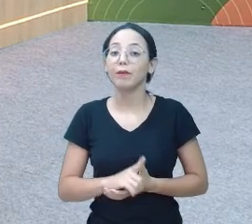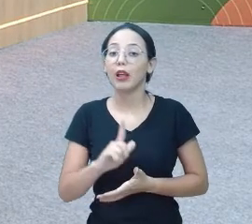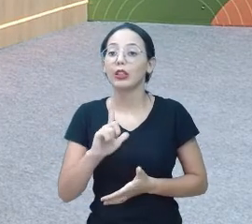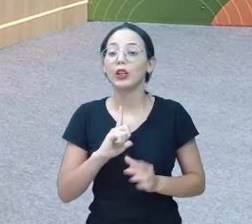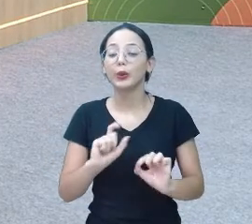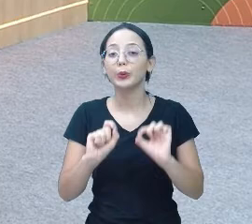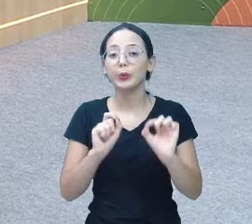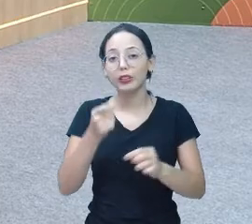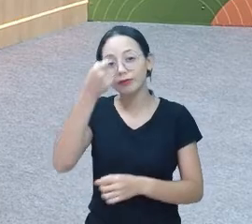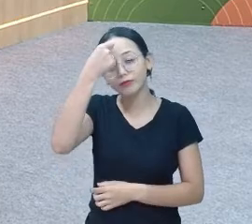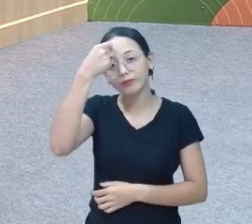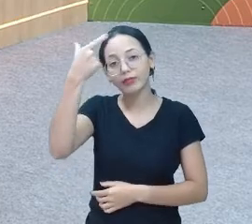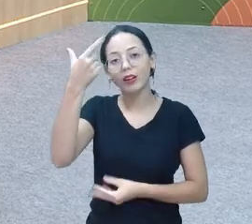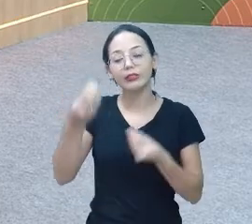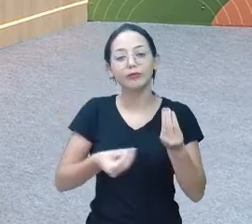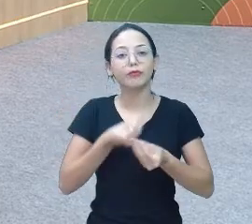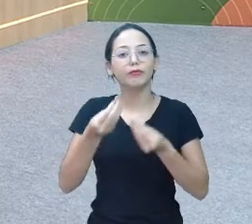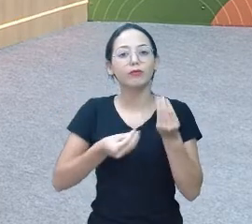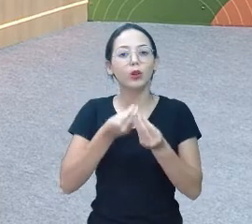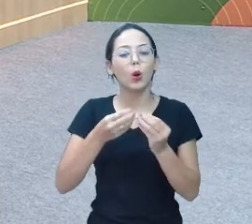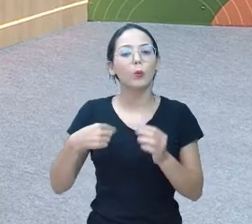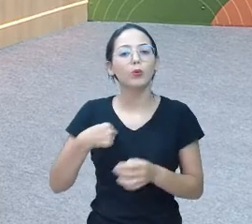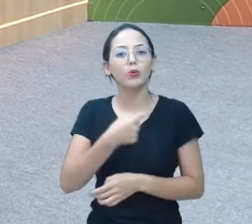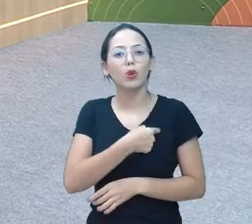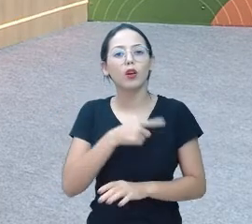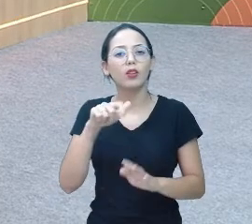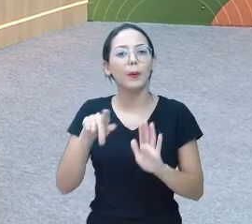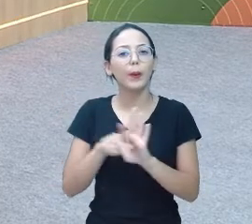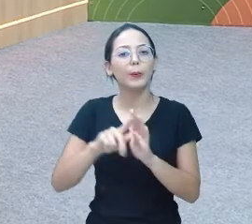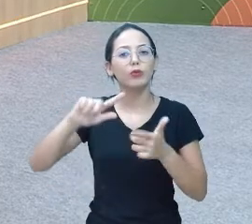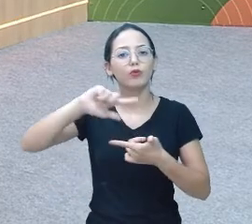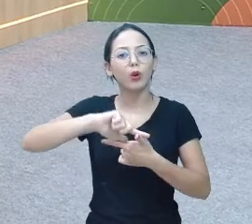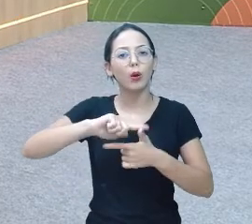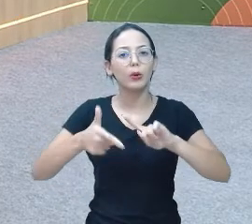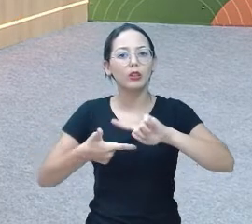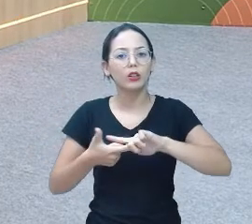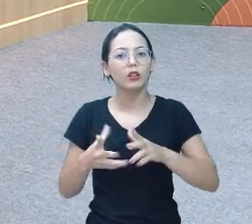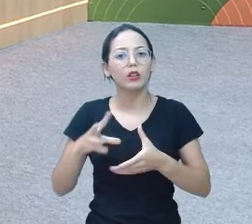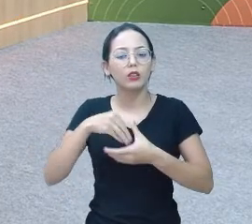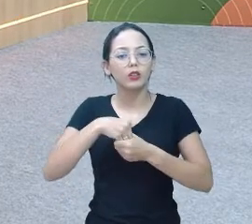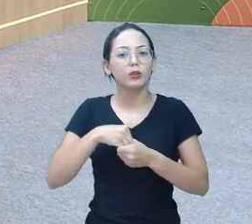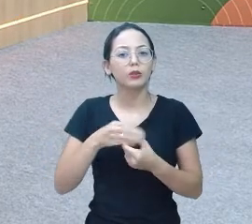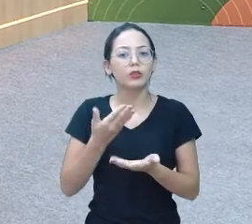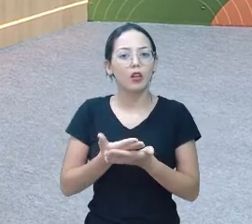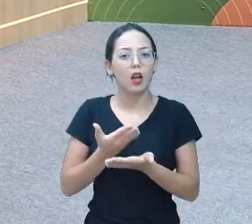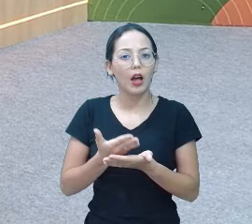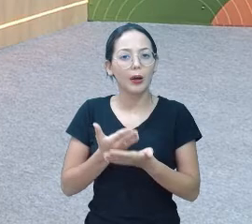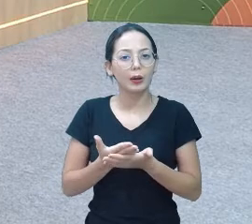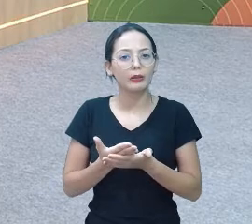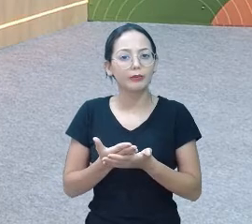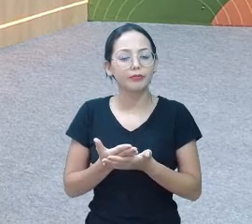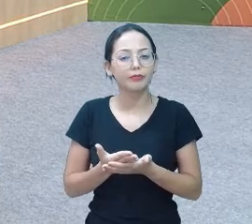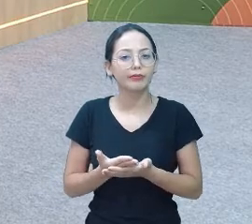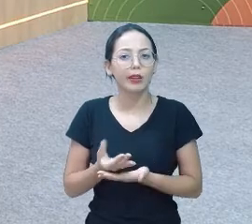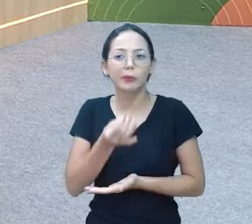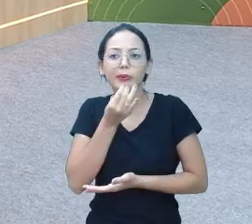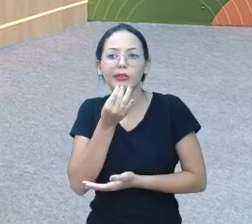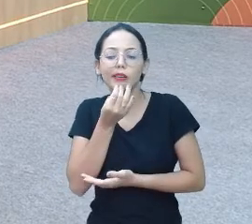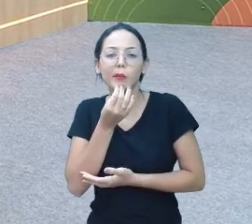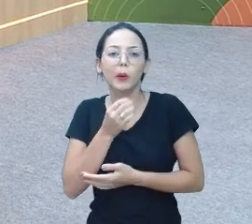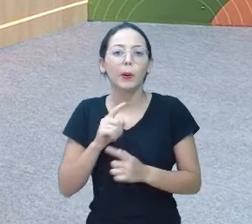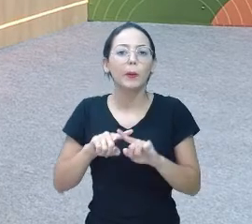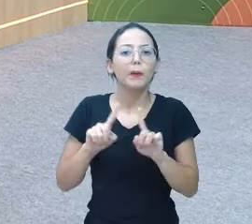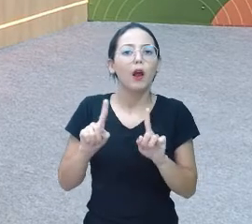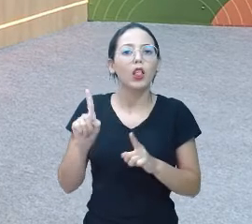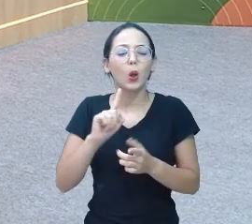uma ideia de como é que a gente vai tratar a geometria nas nossas aulas, tá certo? Para a gente não começar logo com